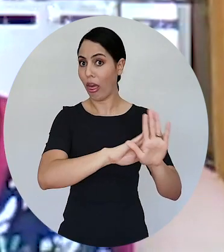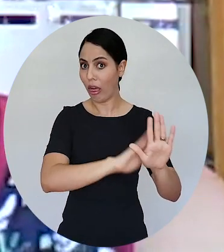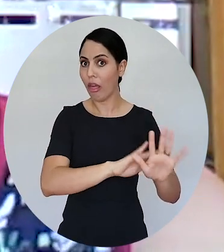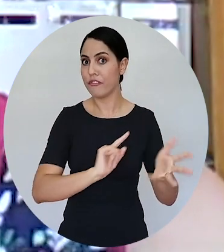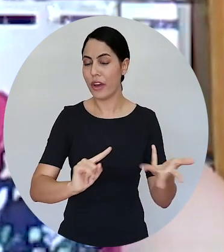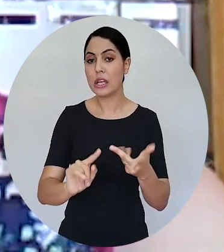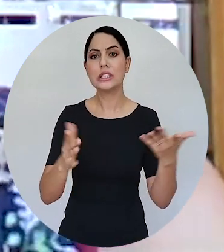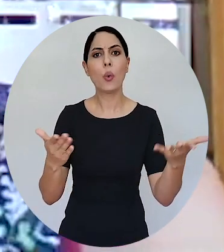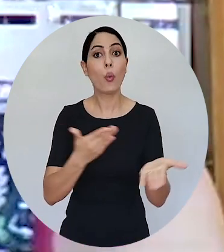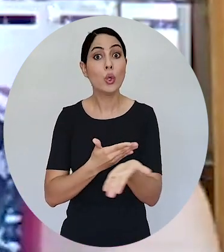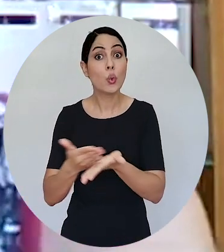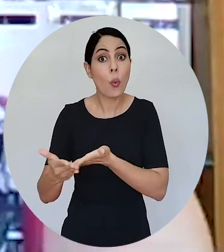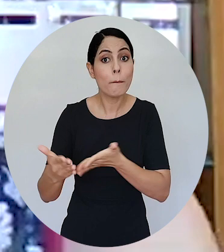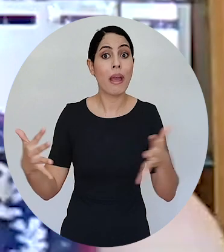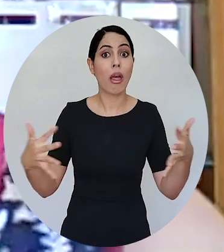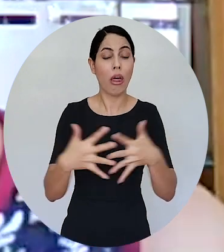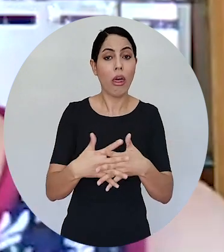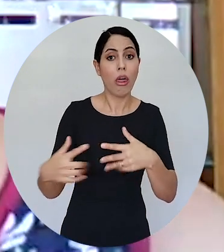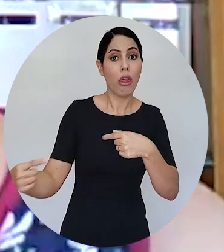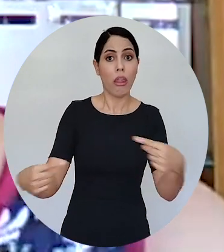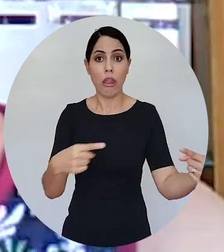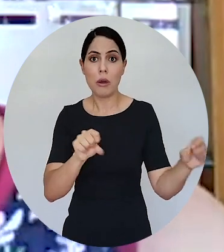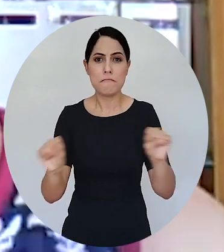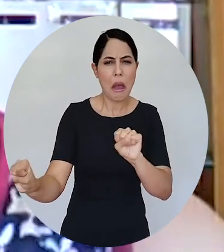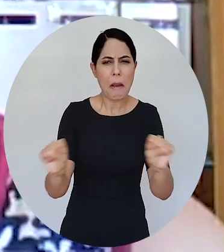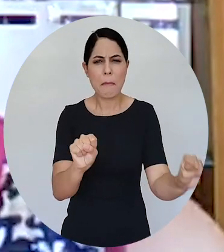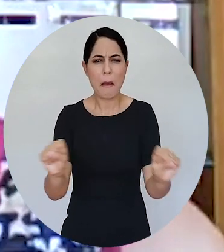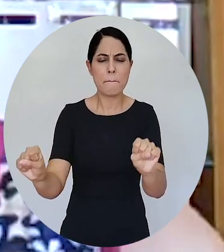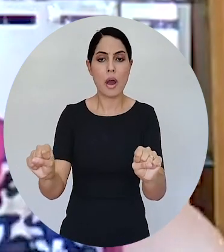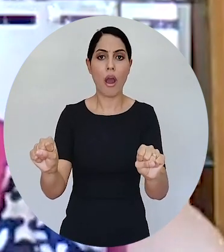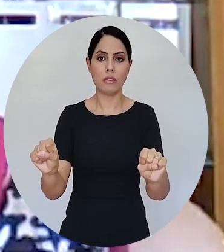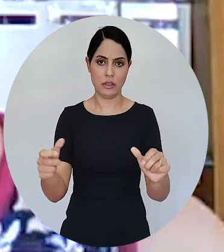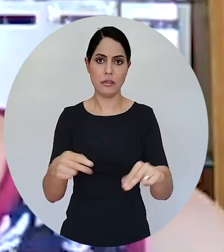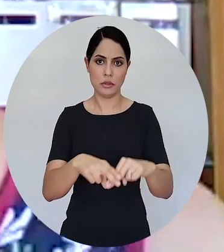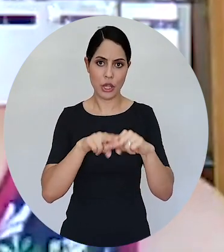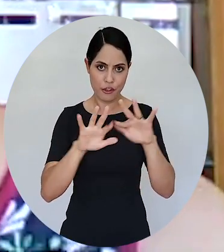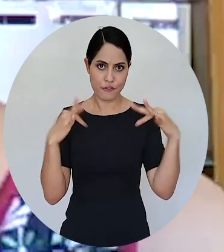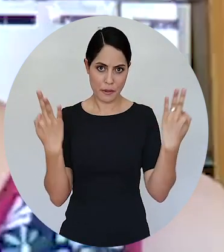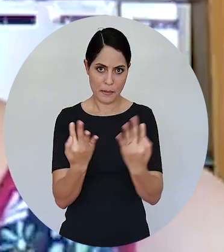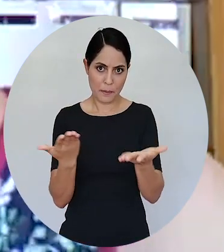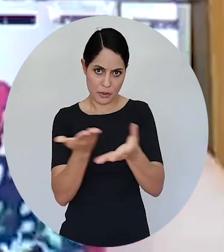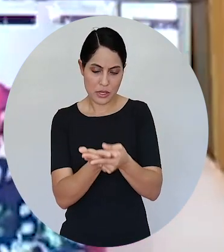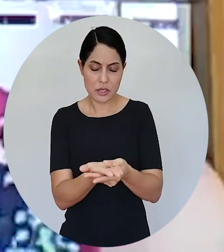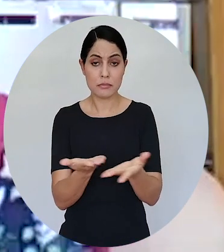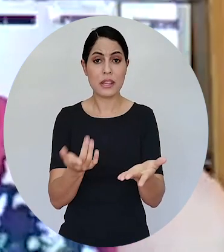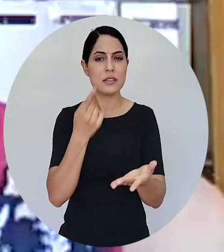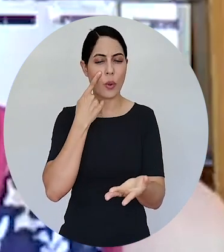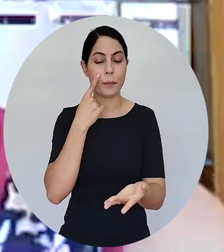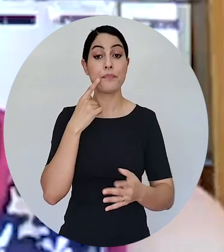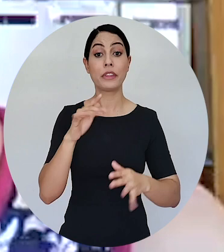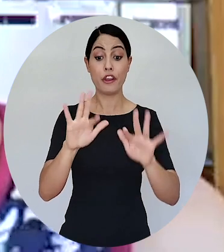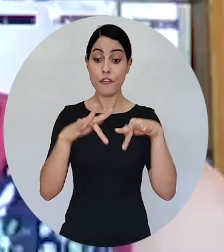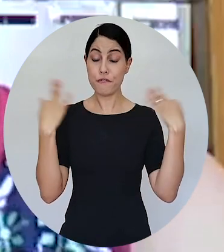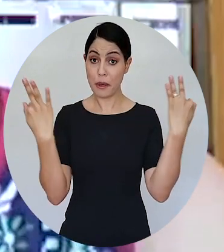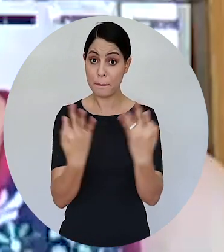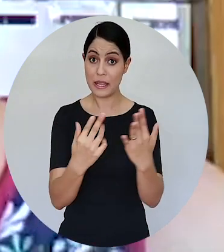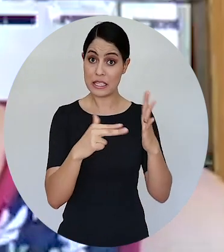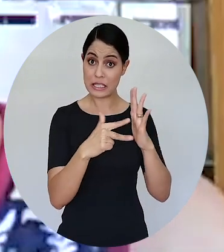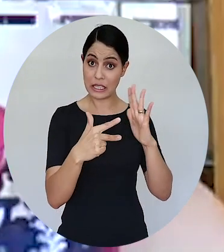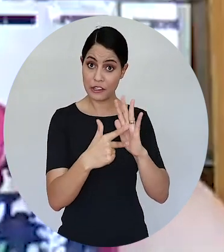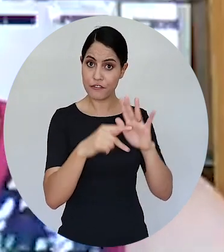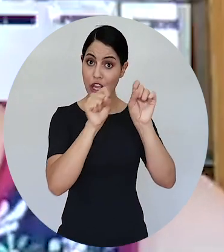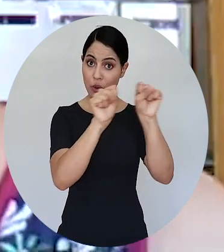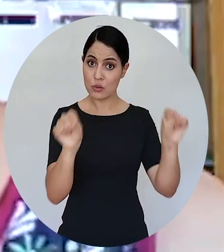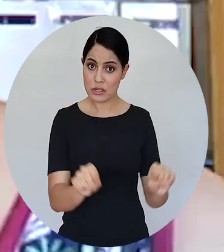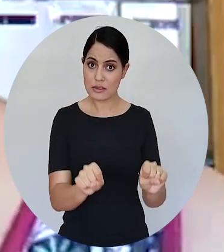disputa se judicializa nessas relações familiares, a família é um sistema, e cada